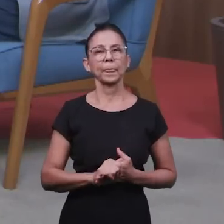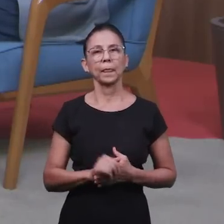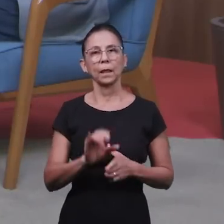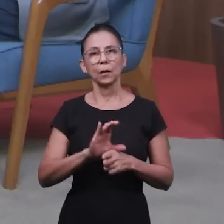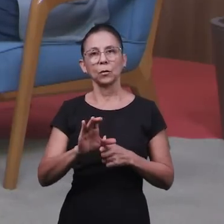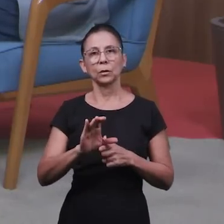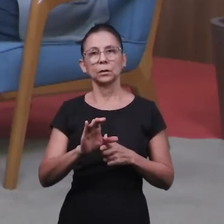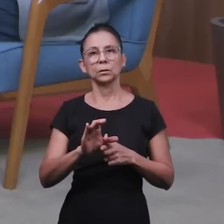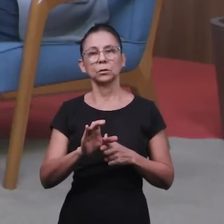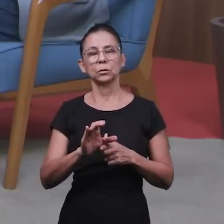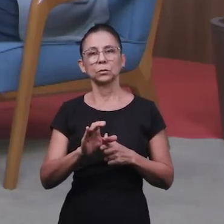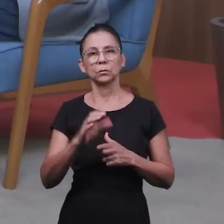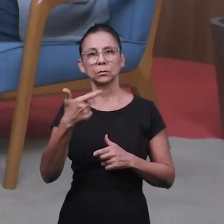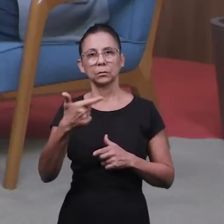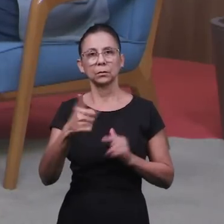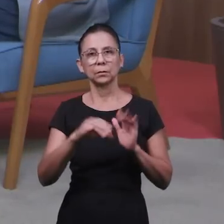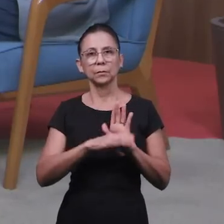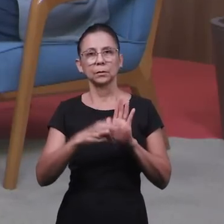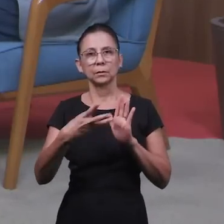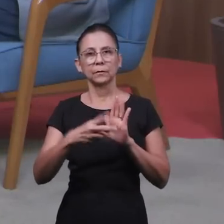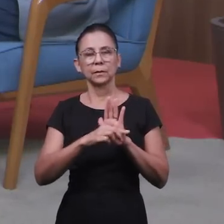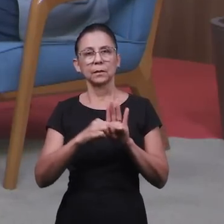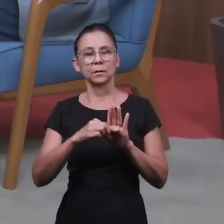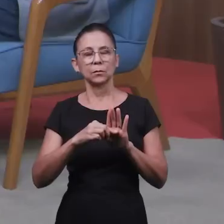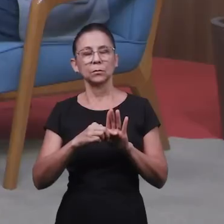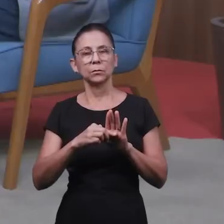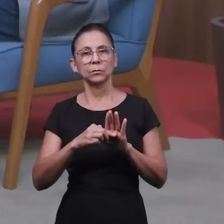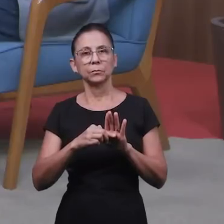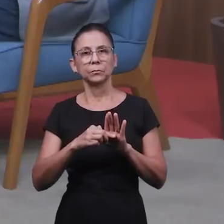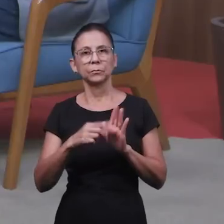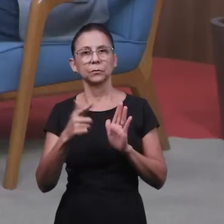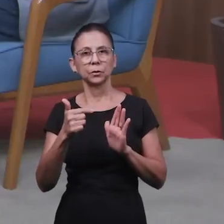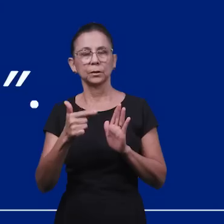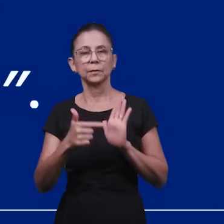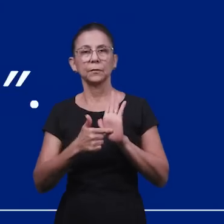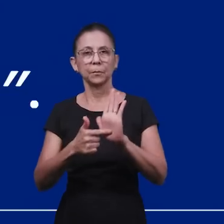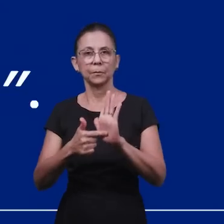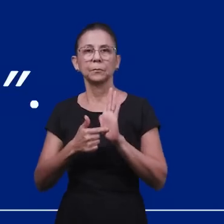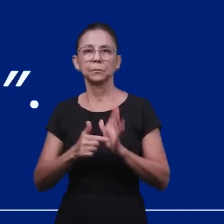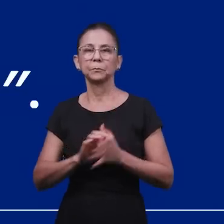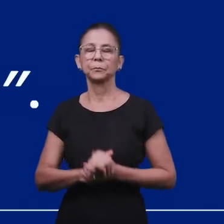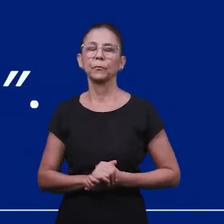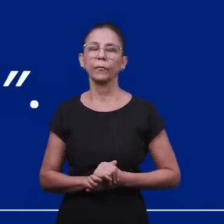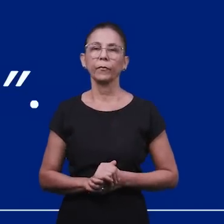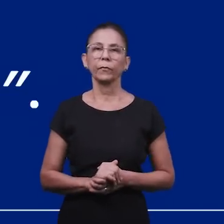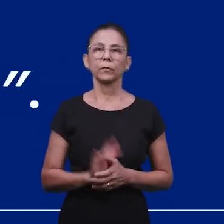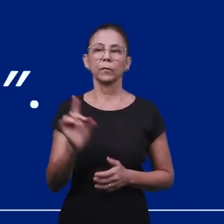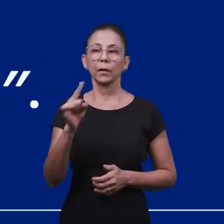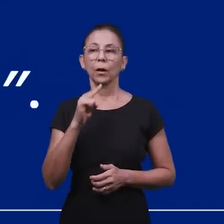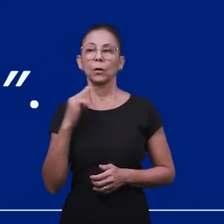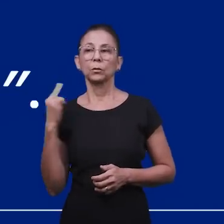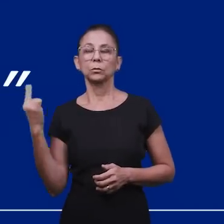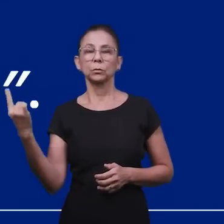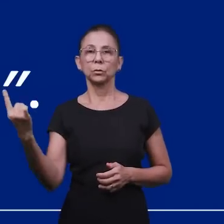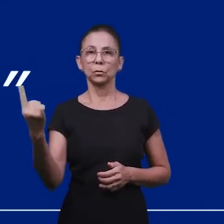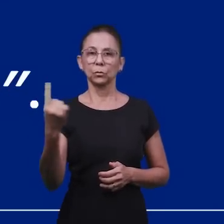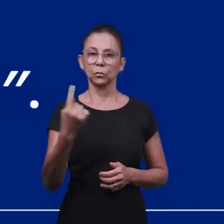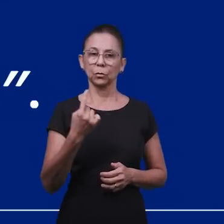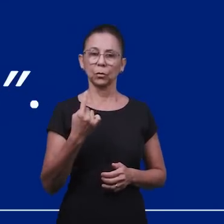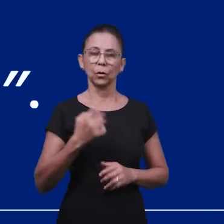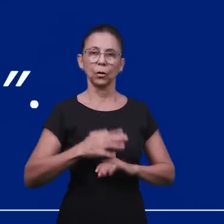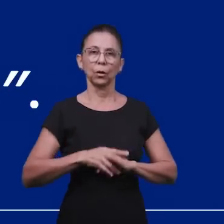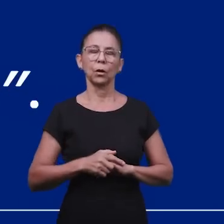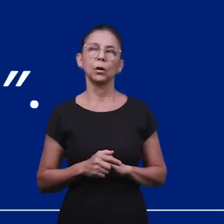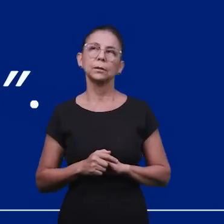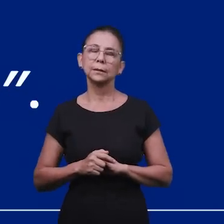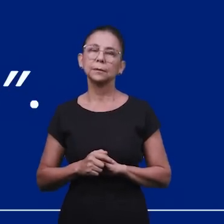3, verso 18, para a gente fechar esse tema que nós estamos abordando aqui, diz o seguinte: mas todos nós, com cara